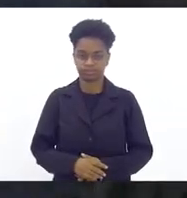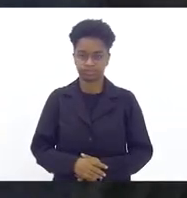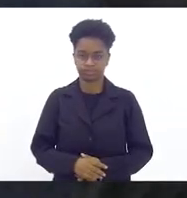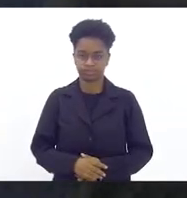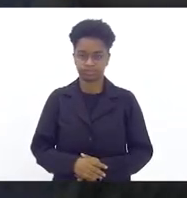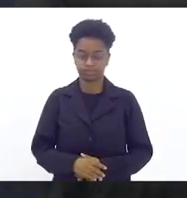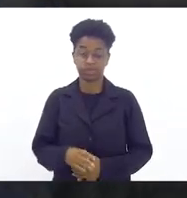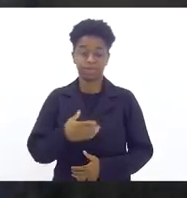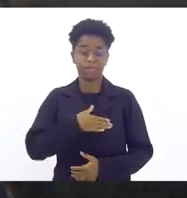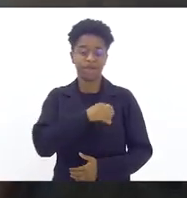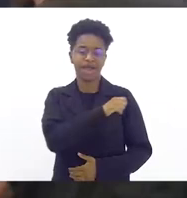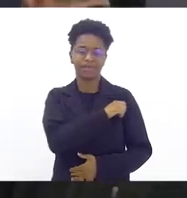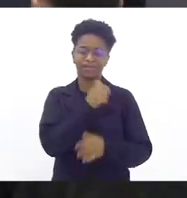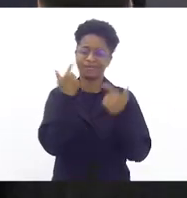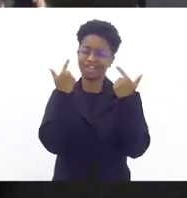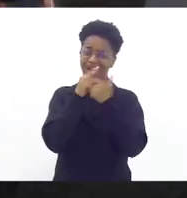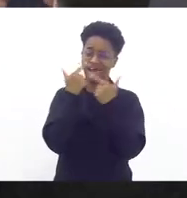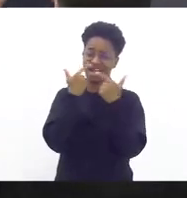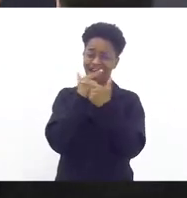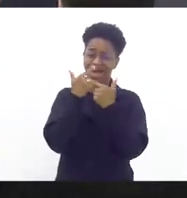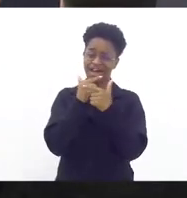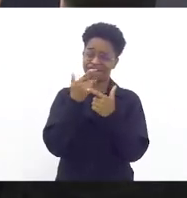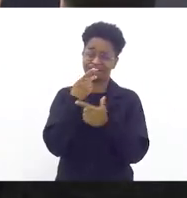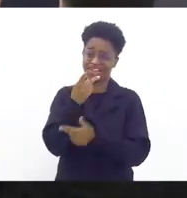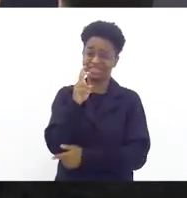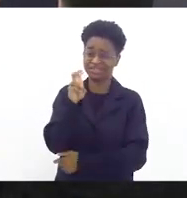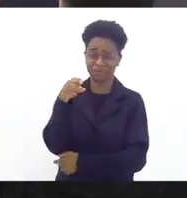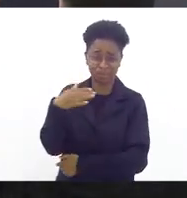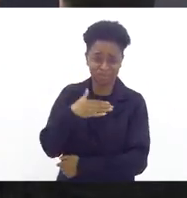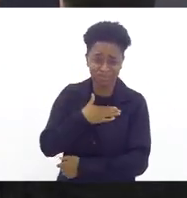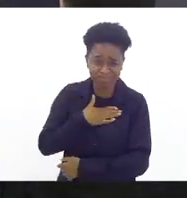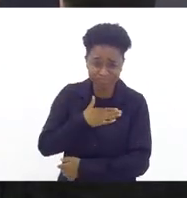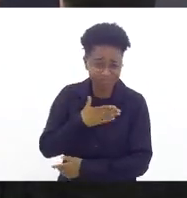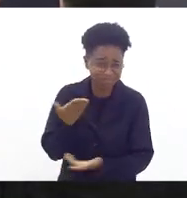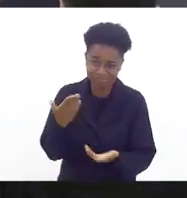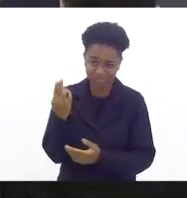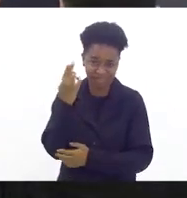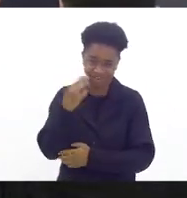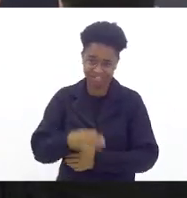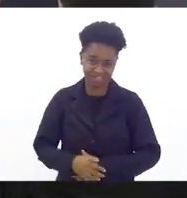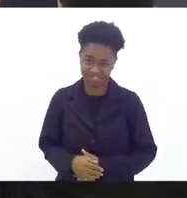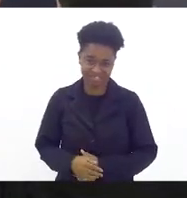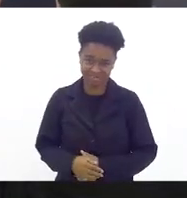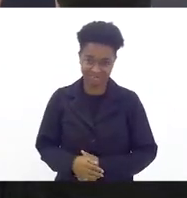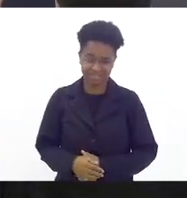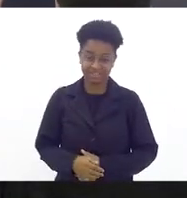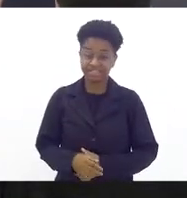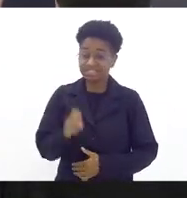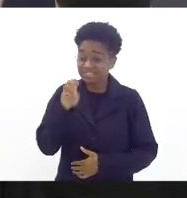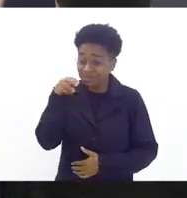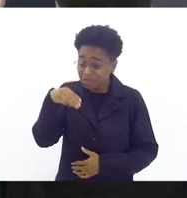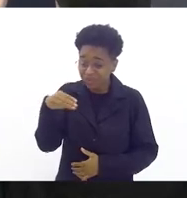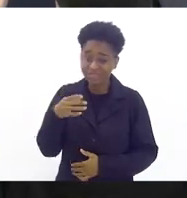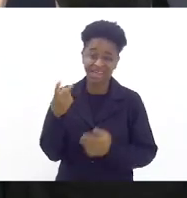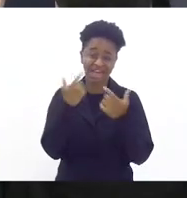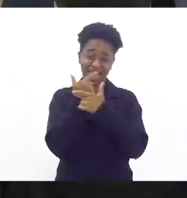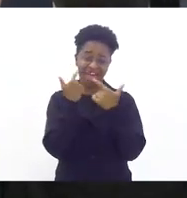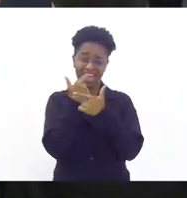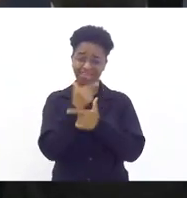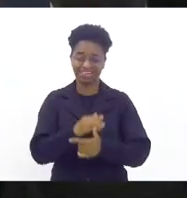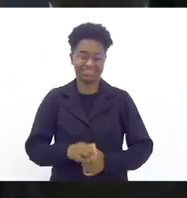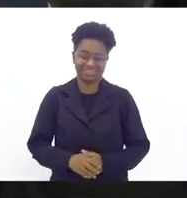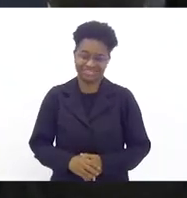Meus alunos iam rir magicamente de cinco minutos para mim. A professora Alessandra tem cinco minutos. Quer, quer, quer, quer.